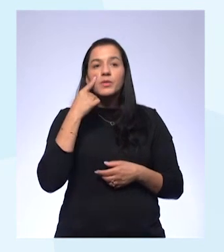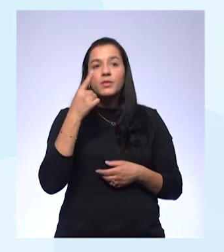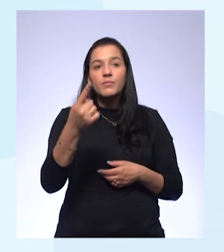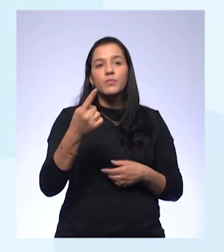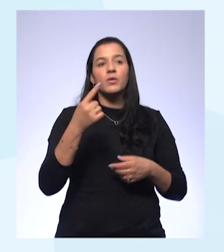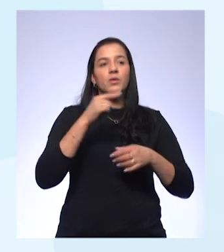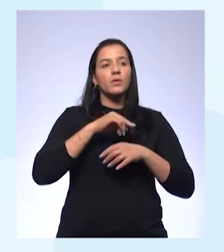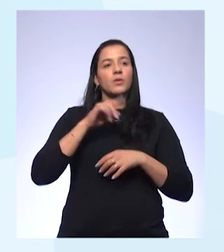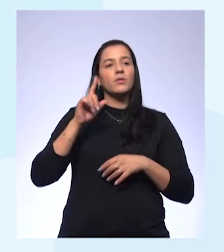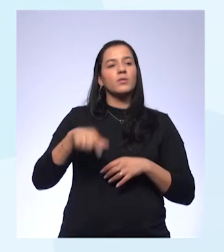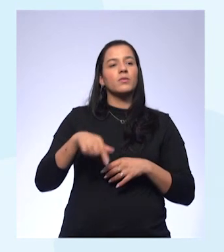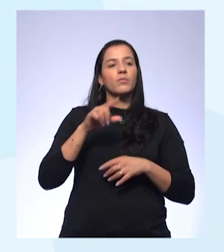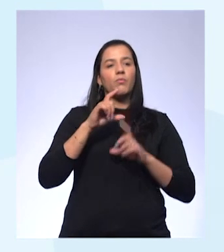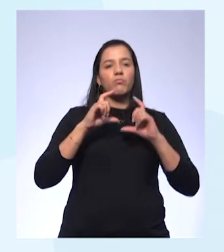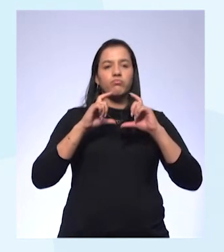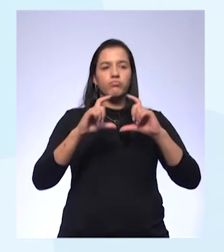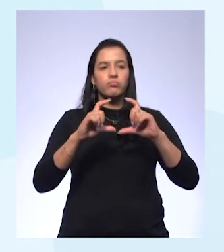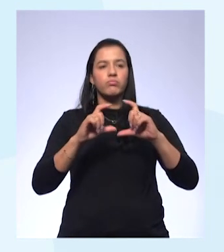informe